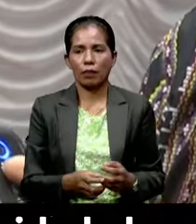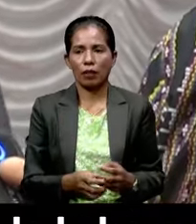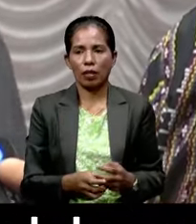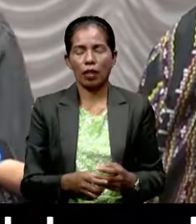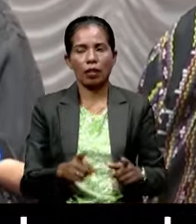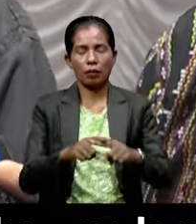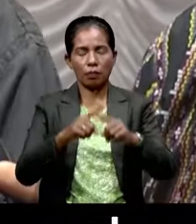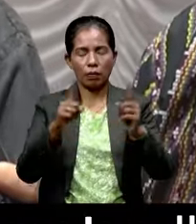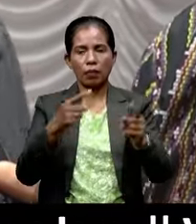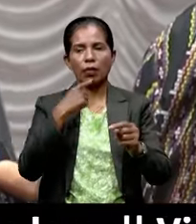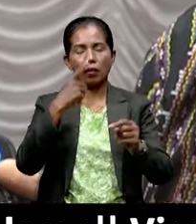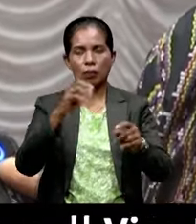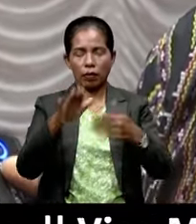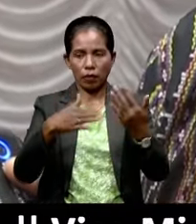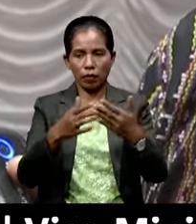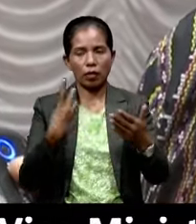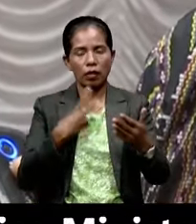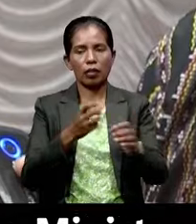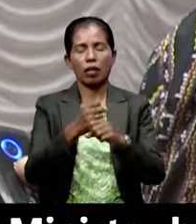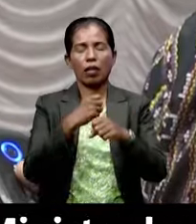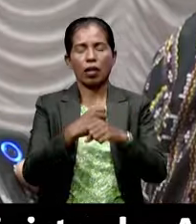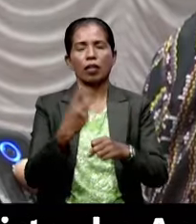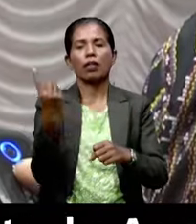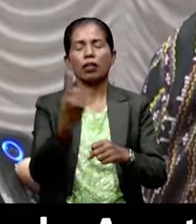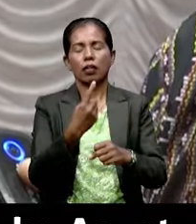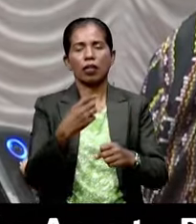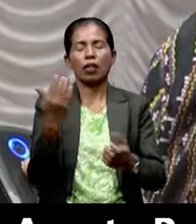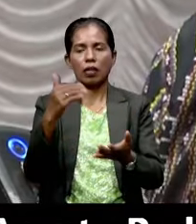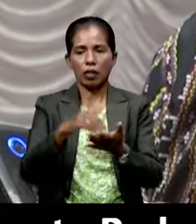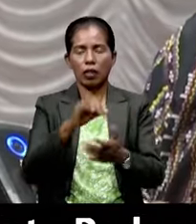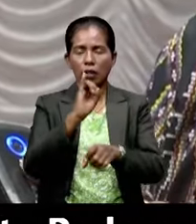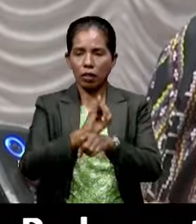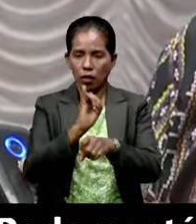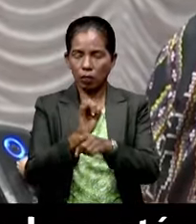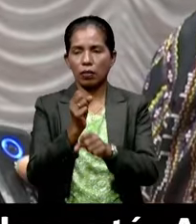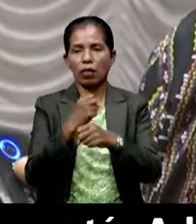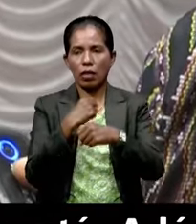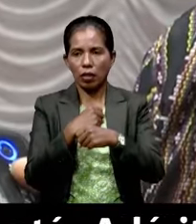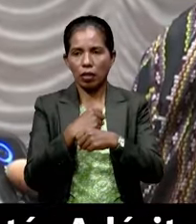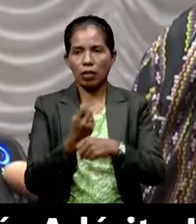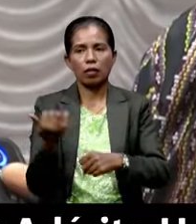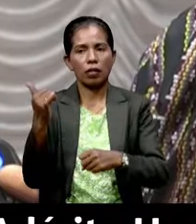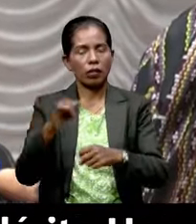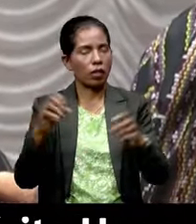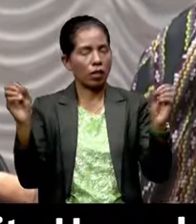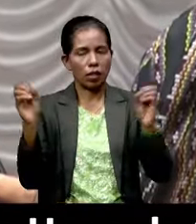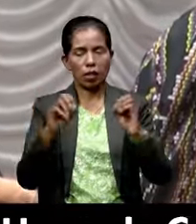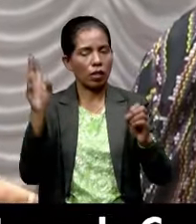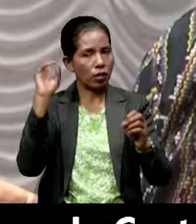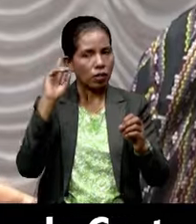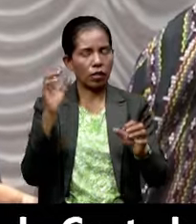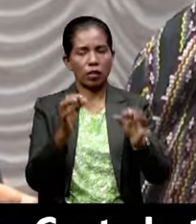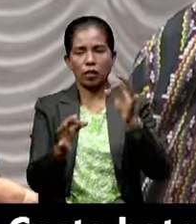Mas veio apelo sobre né? E tá halo da Lira Loss, né? Igreja mas halo, Sira da Roma. Mas quando da